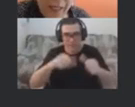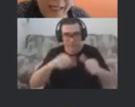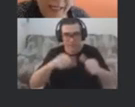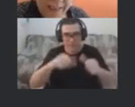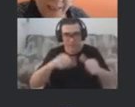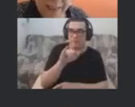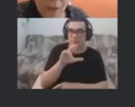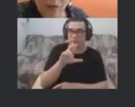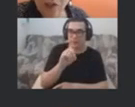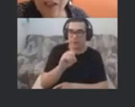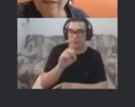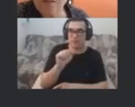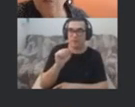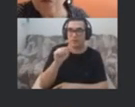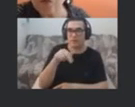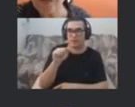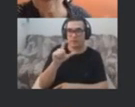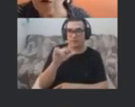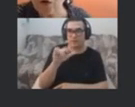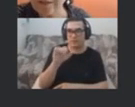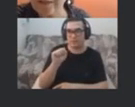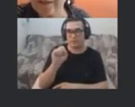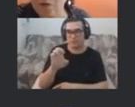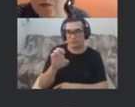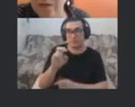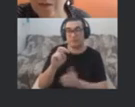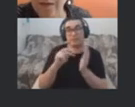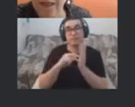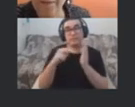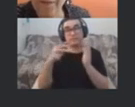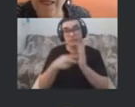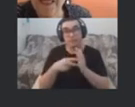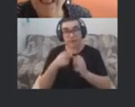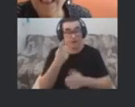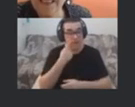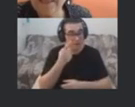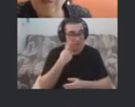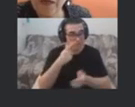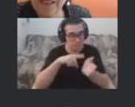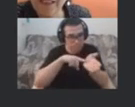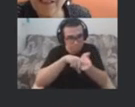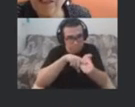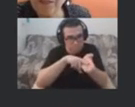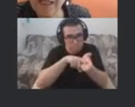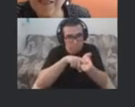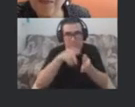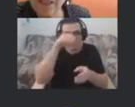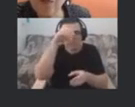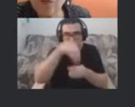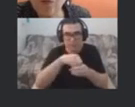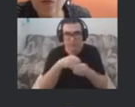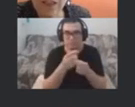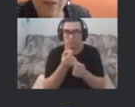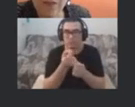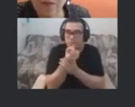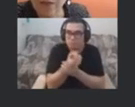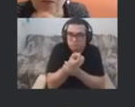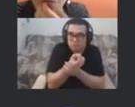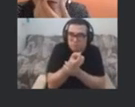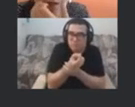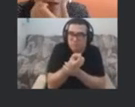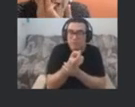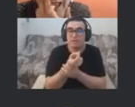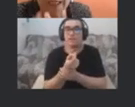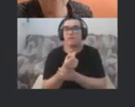vamos analisar espécies em quantidades muito menores nas amostras, tá? E ela tem uma grande aplicação na indústria